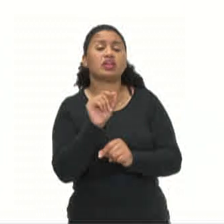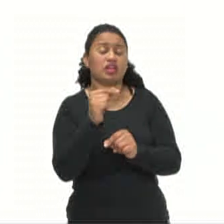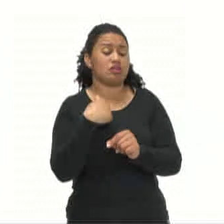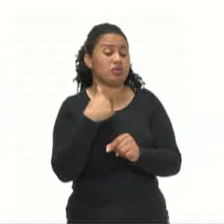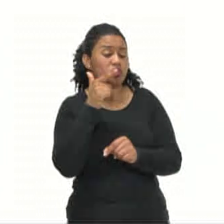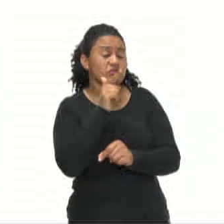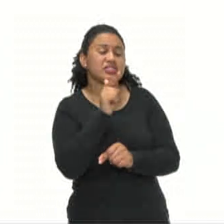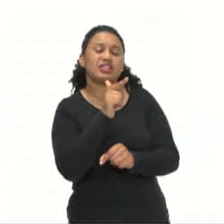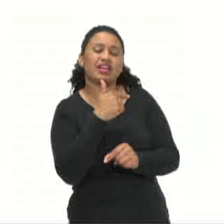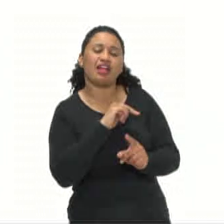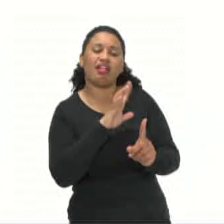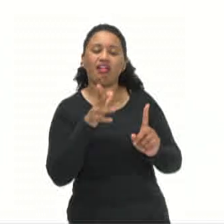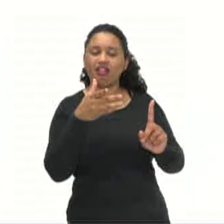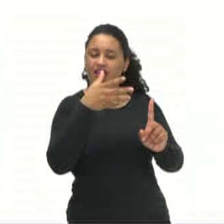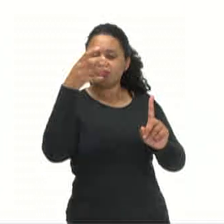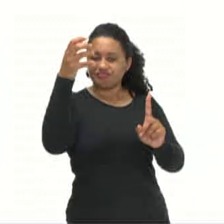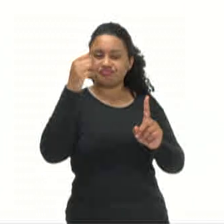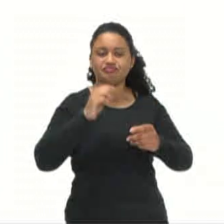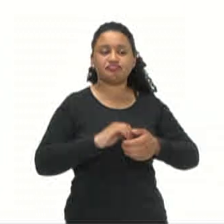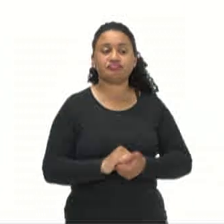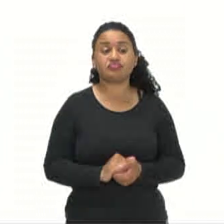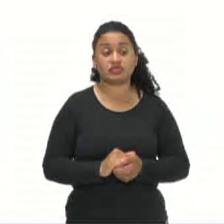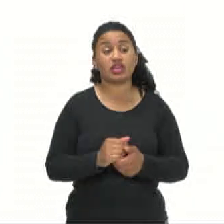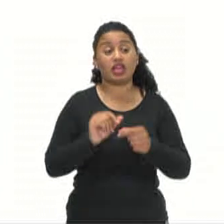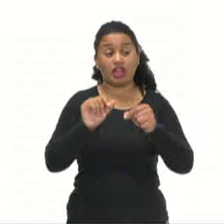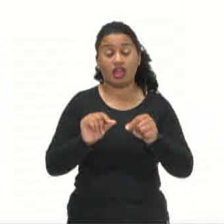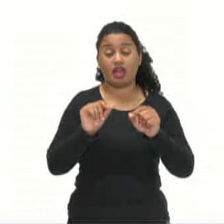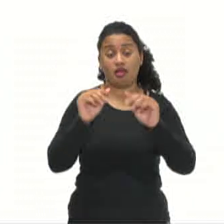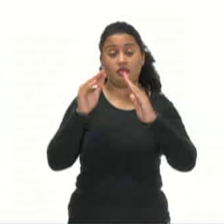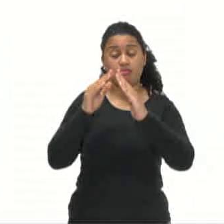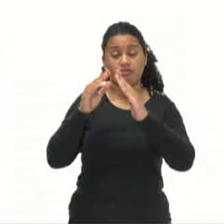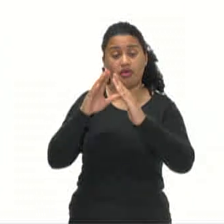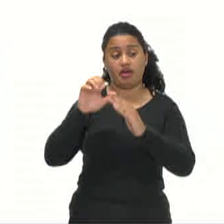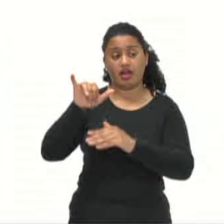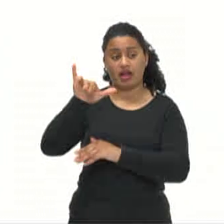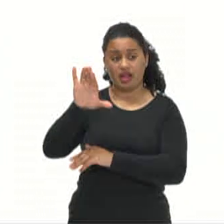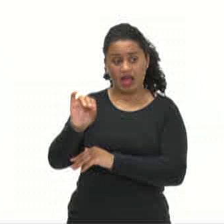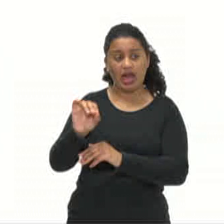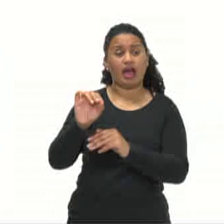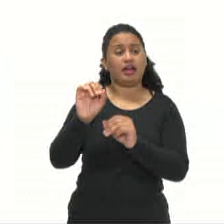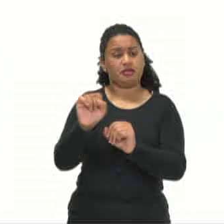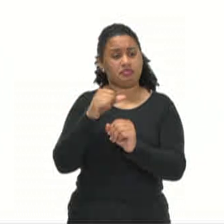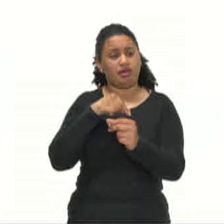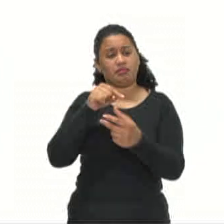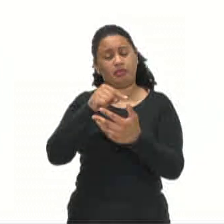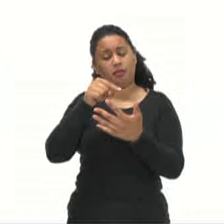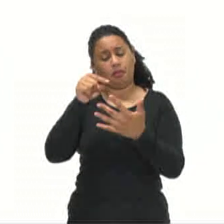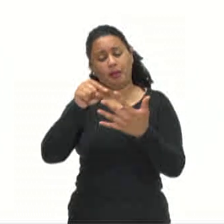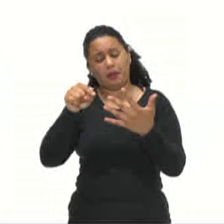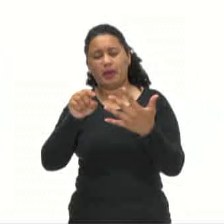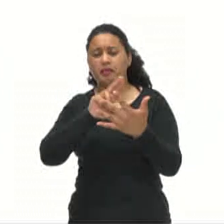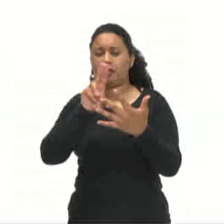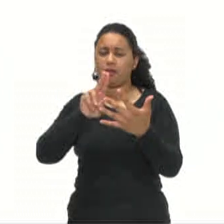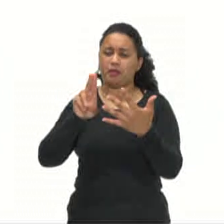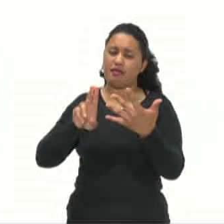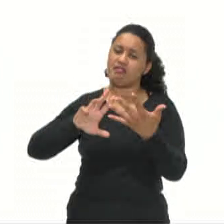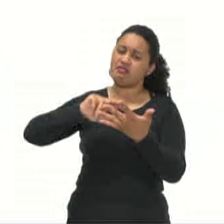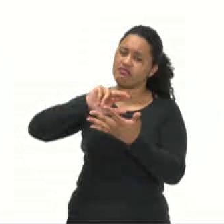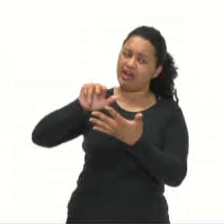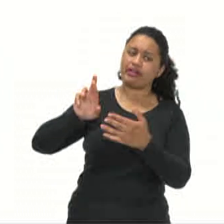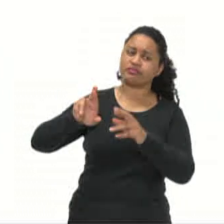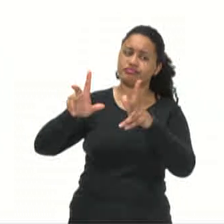as outras? O habitante do Cairo pode ser cairense, cairei, caireta, cairota ou